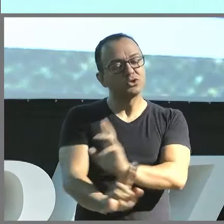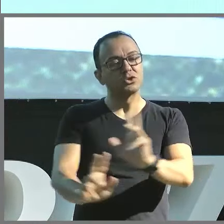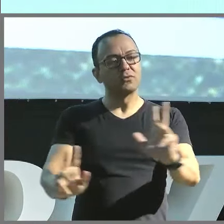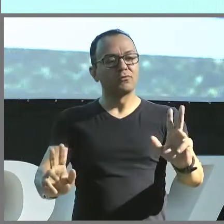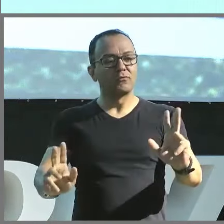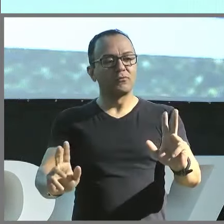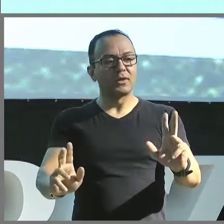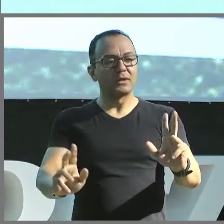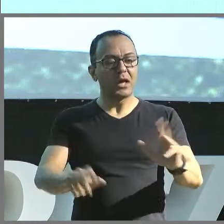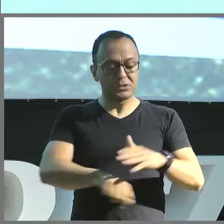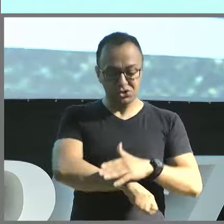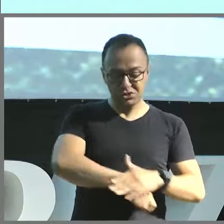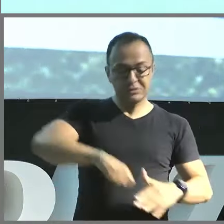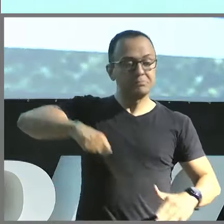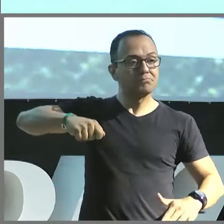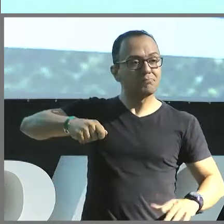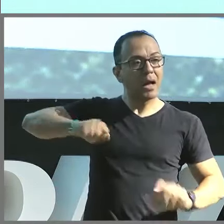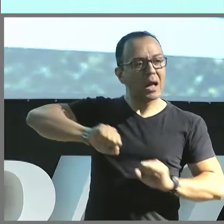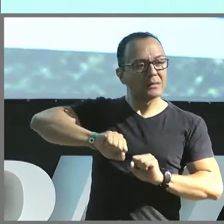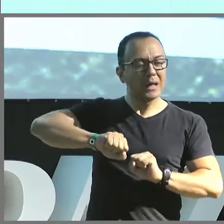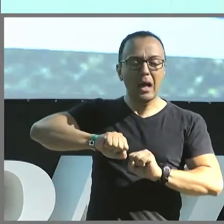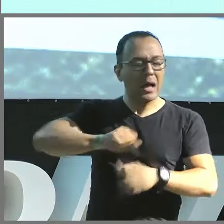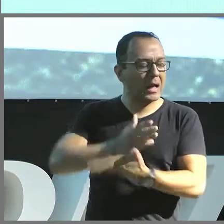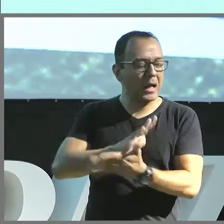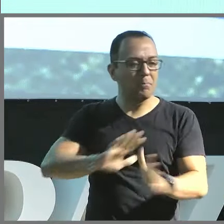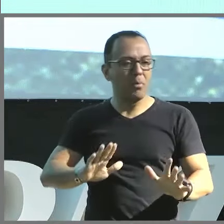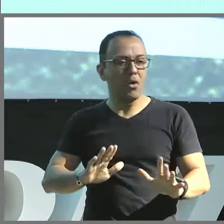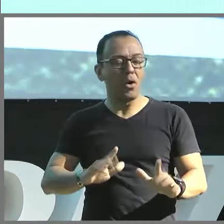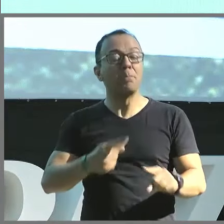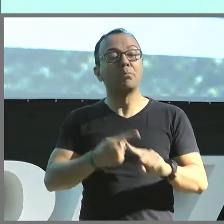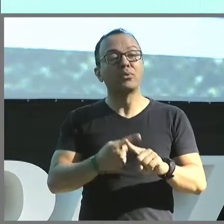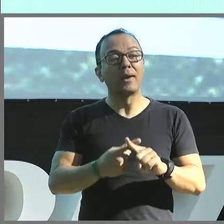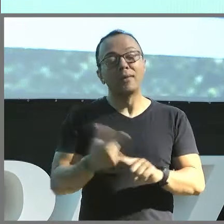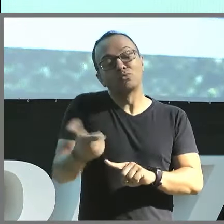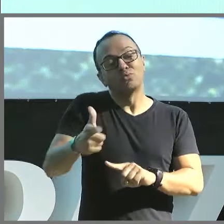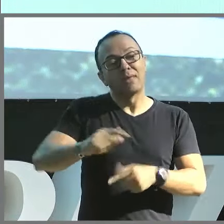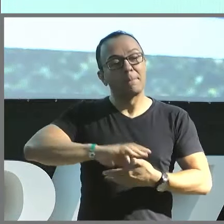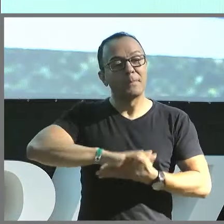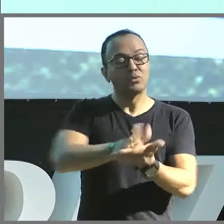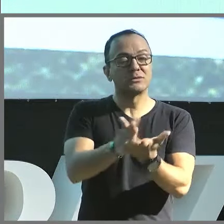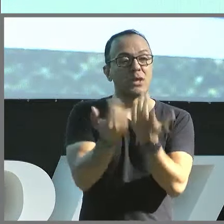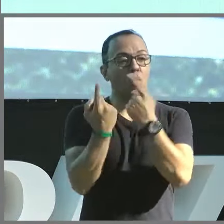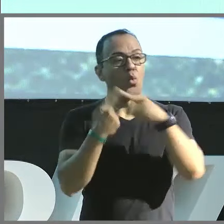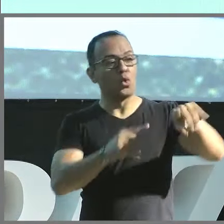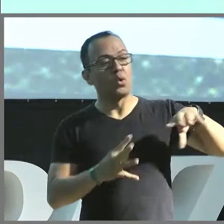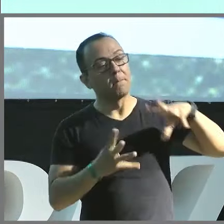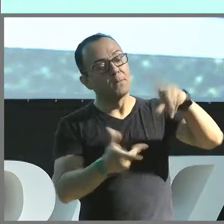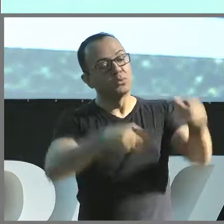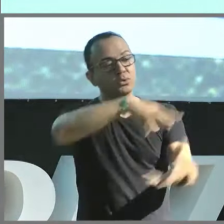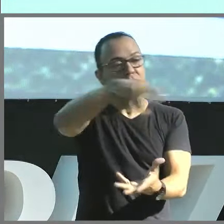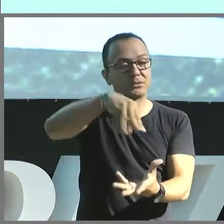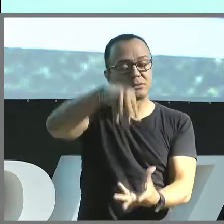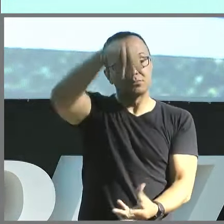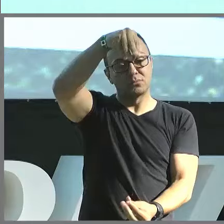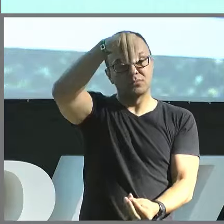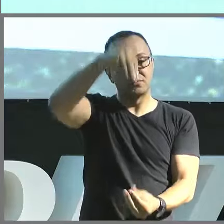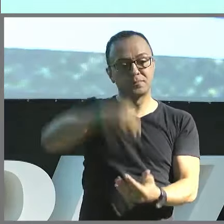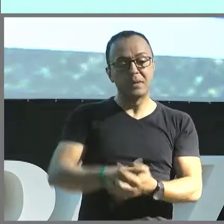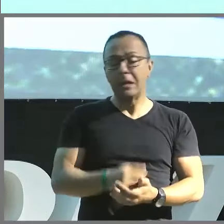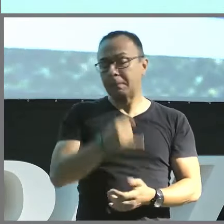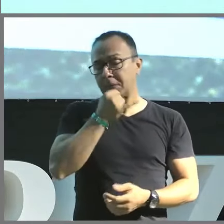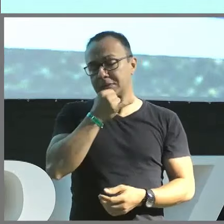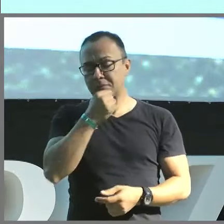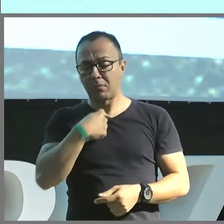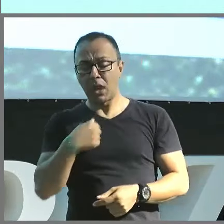com a espada o preconceito contra o mundo espiritual. Não era porque eu estava num trabalho de